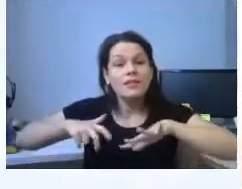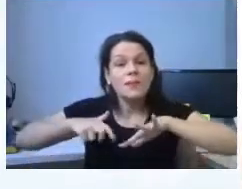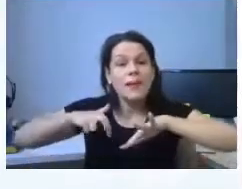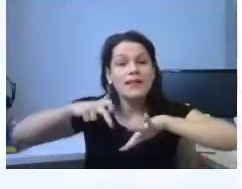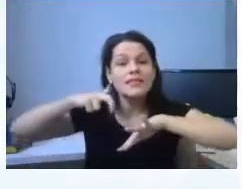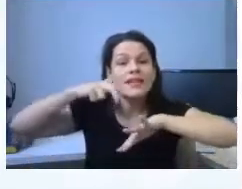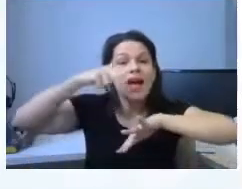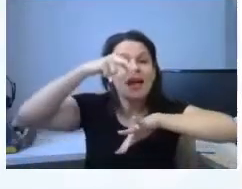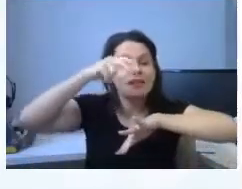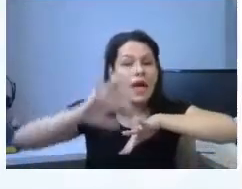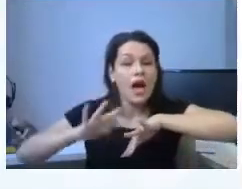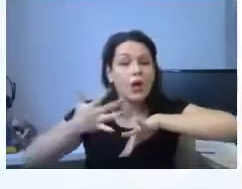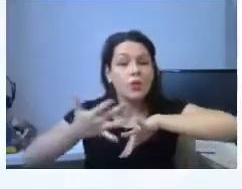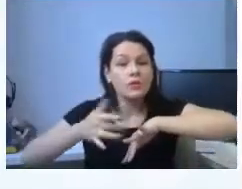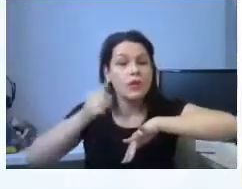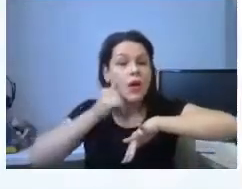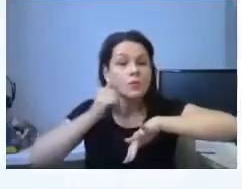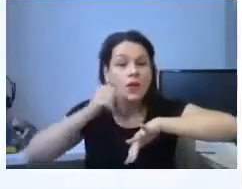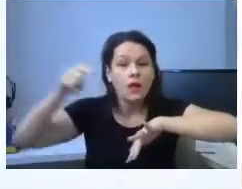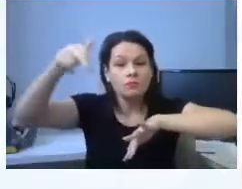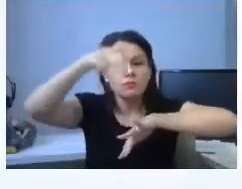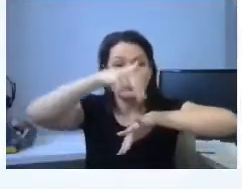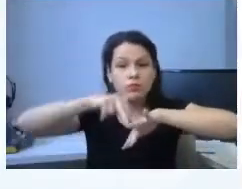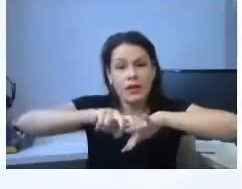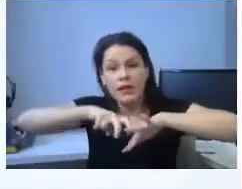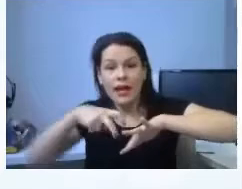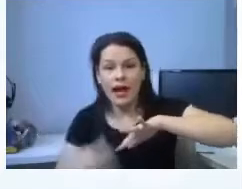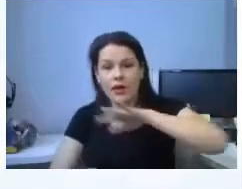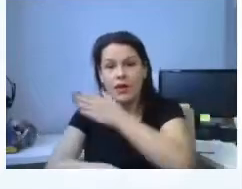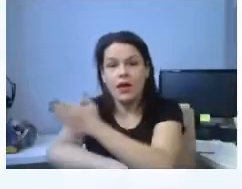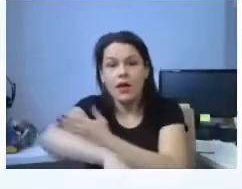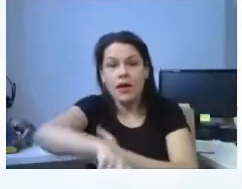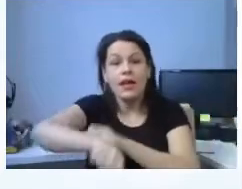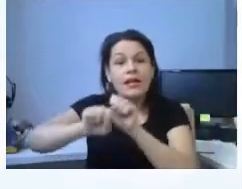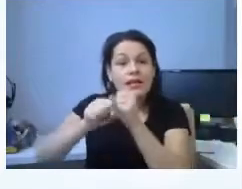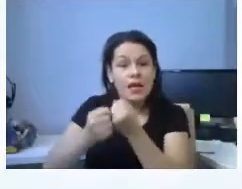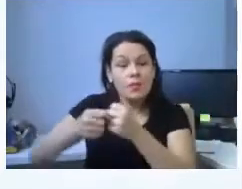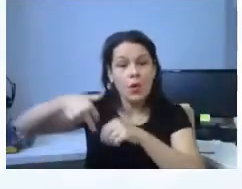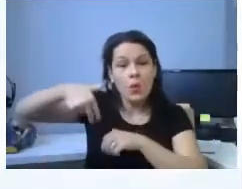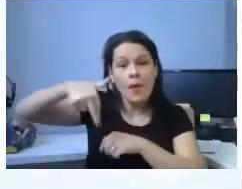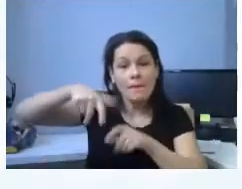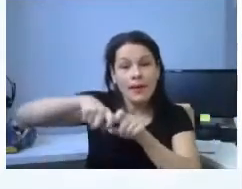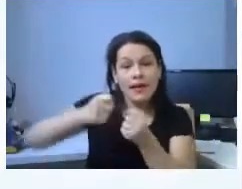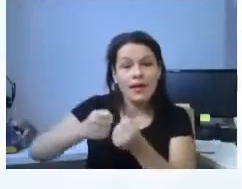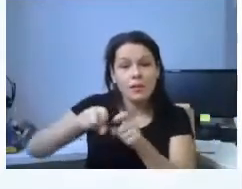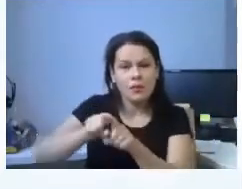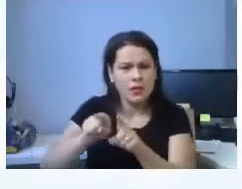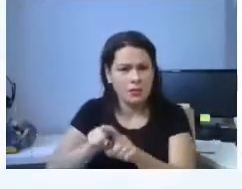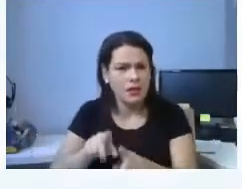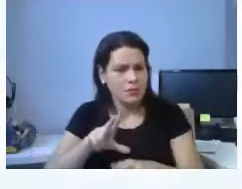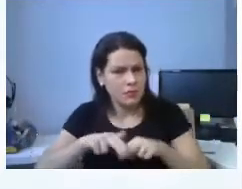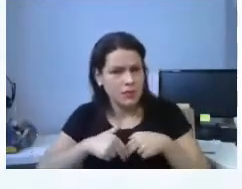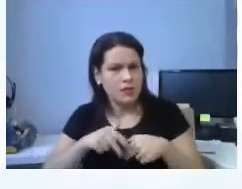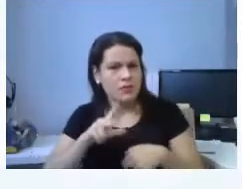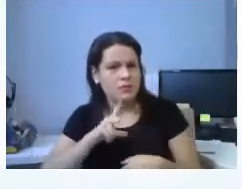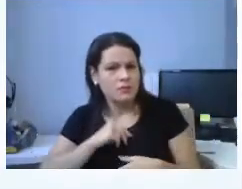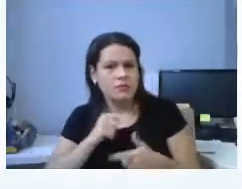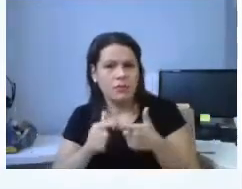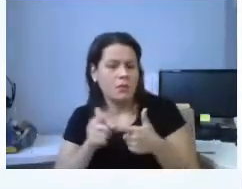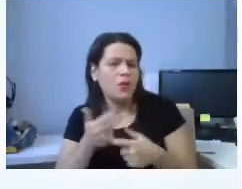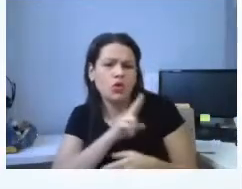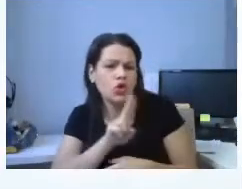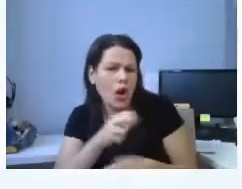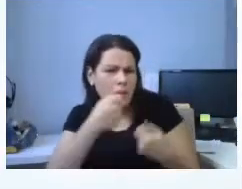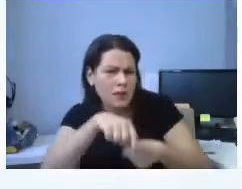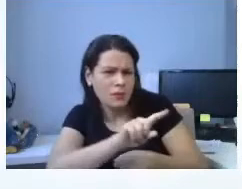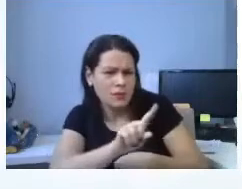ela caiu e quebrou um braço e uma perna, certo? Eu não vou nem citar aqui o banco, porque eu acho que não é o caso. Eu só